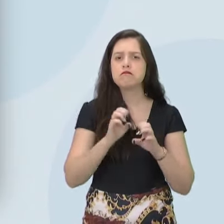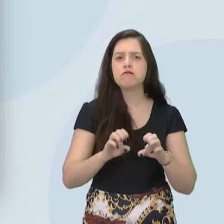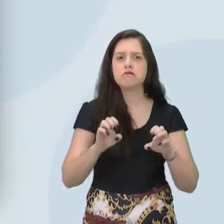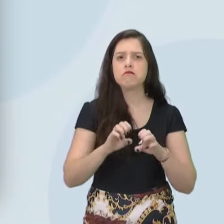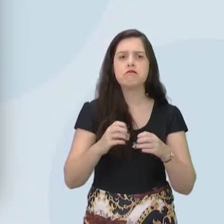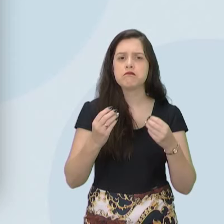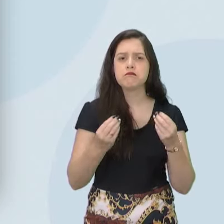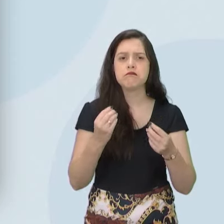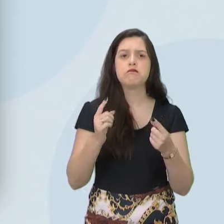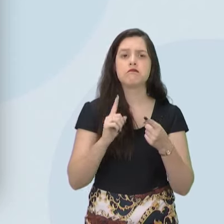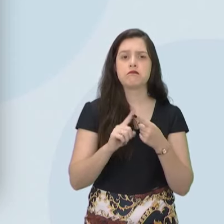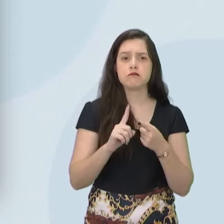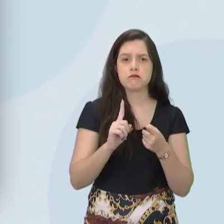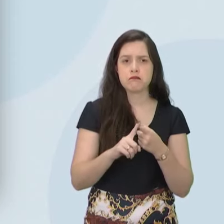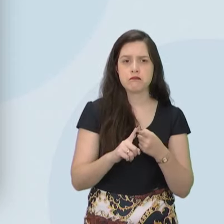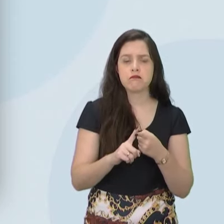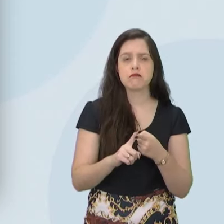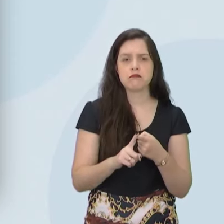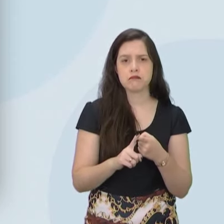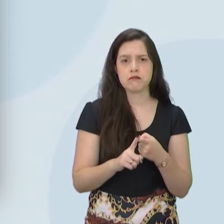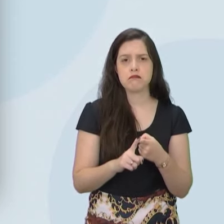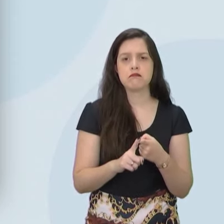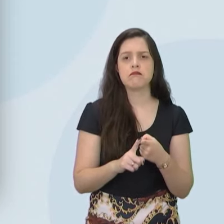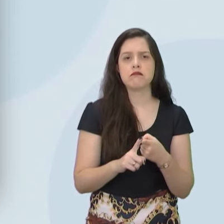Então, a primeira, que é a